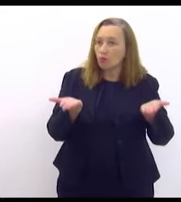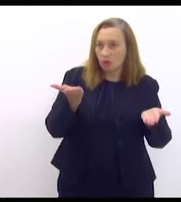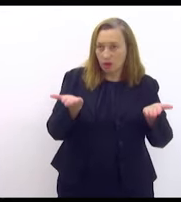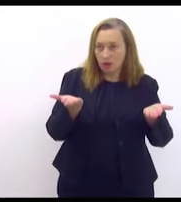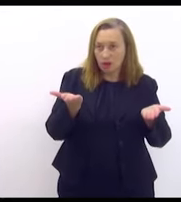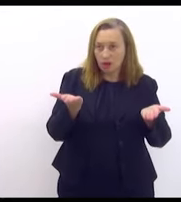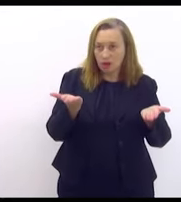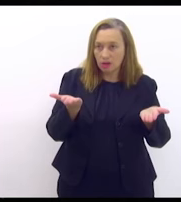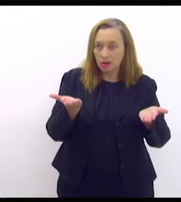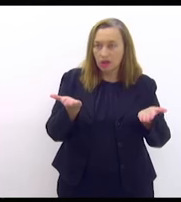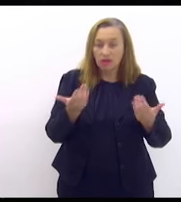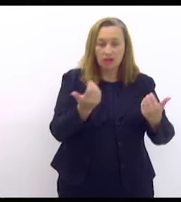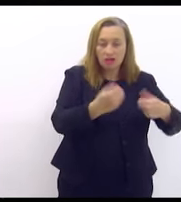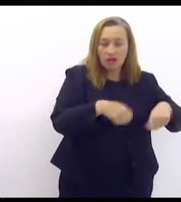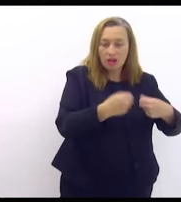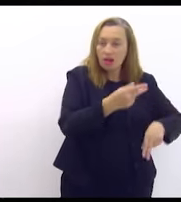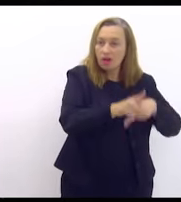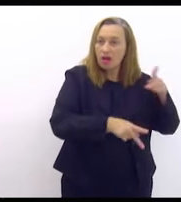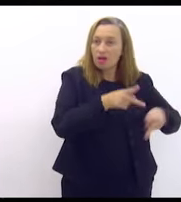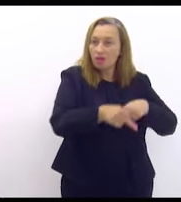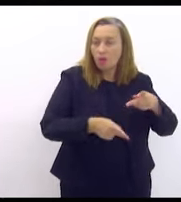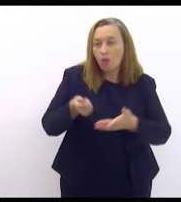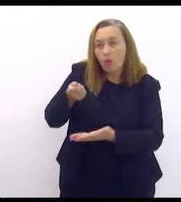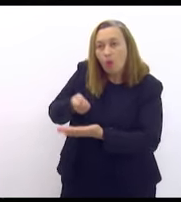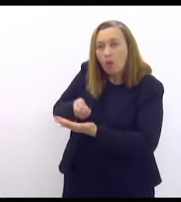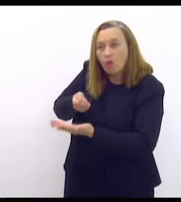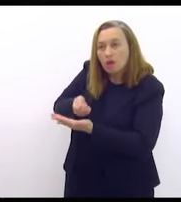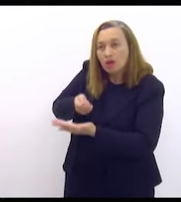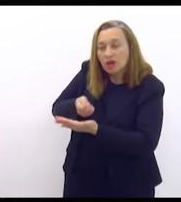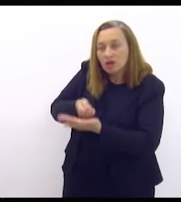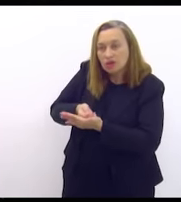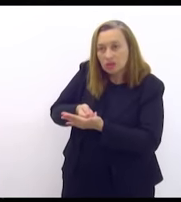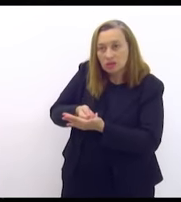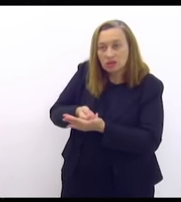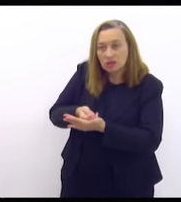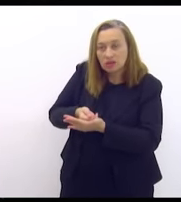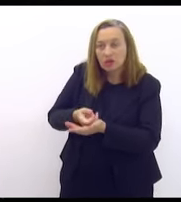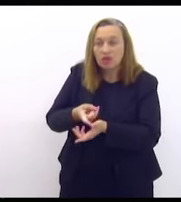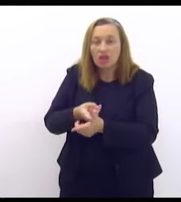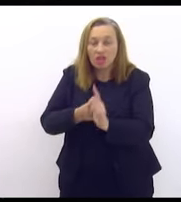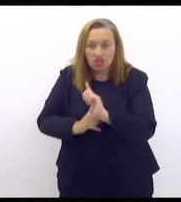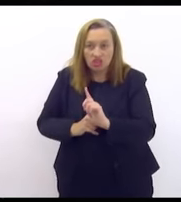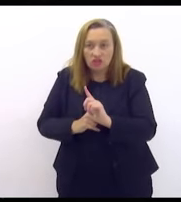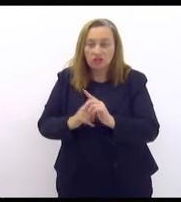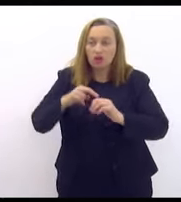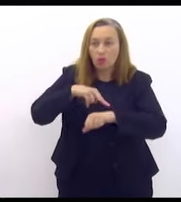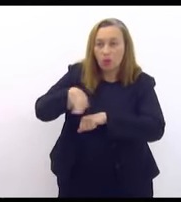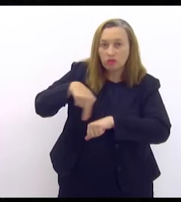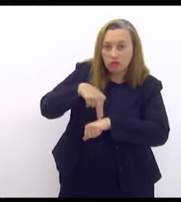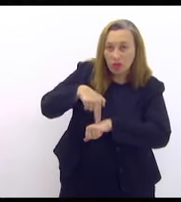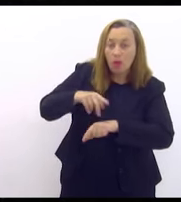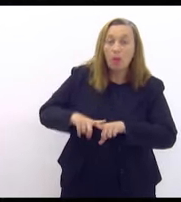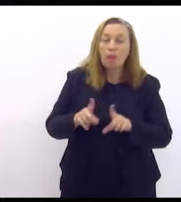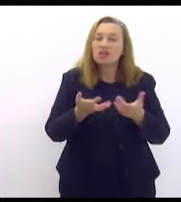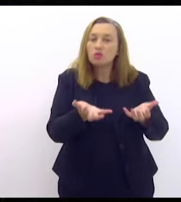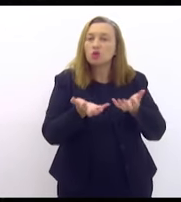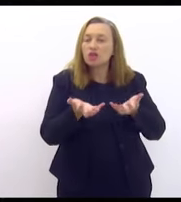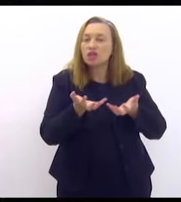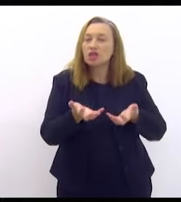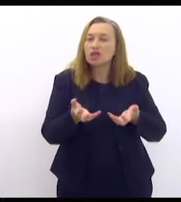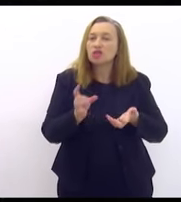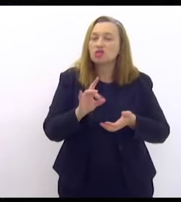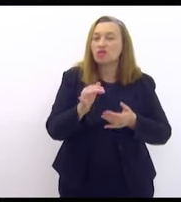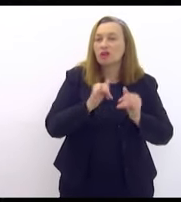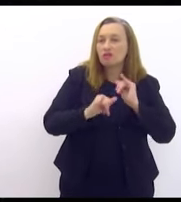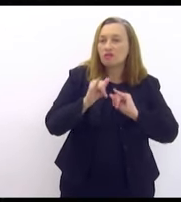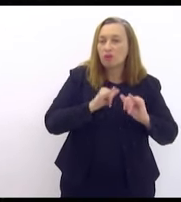demandas da população com as obrigações impostas em razão da dívida com a União. Mas eu queria apenas trazer